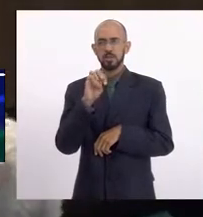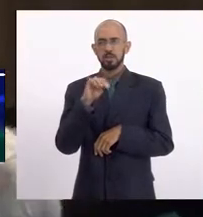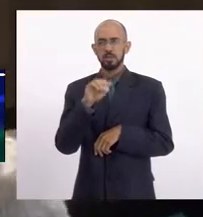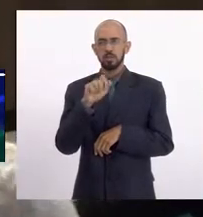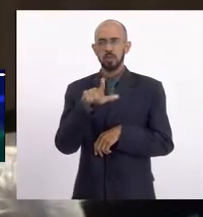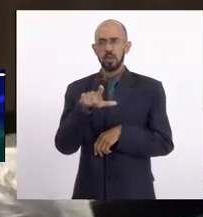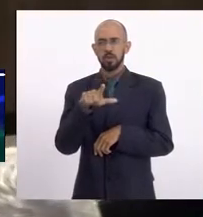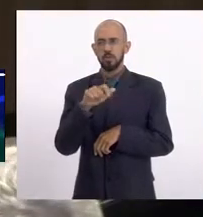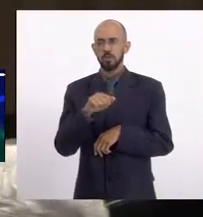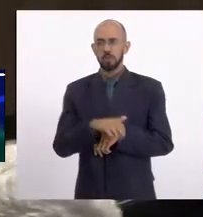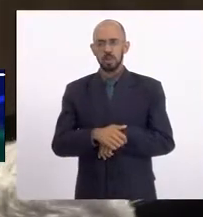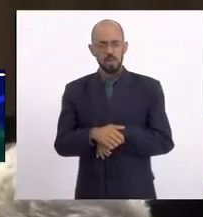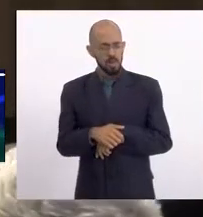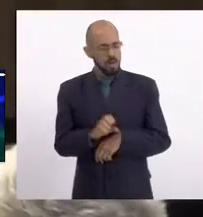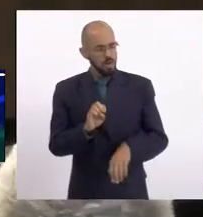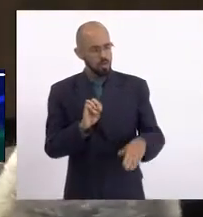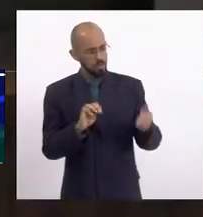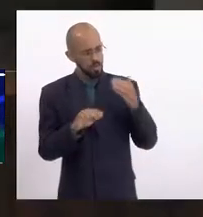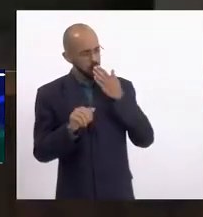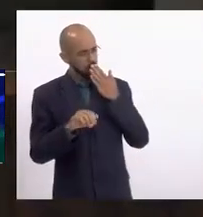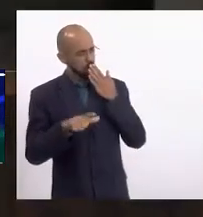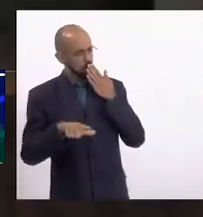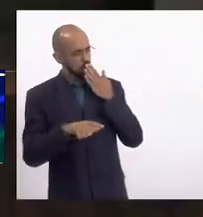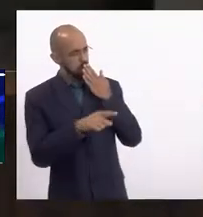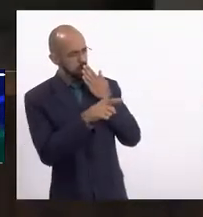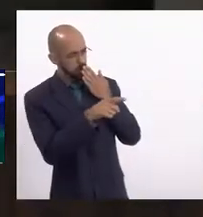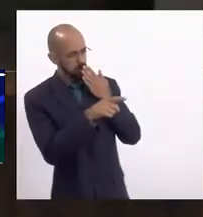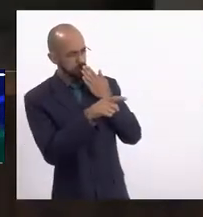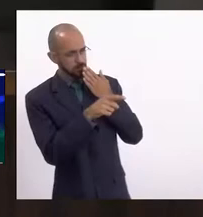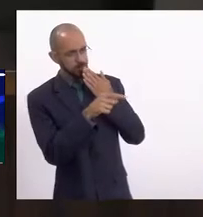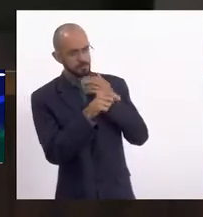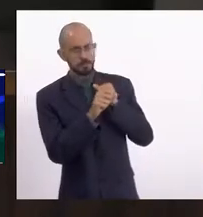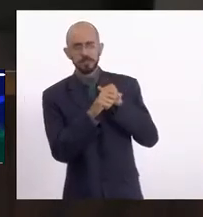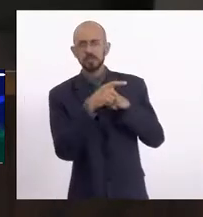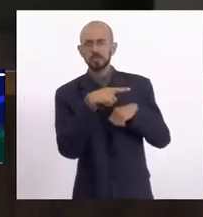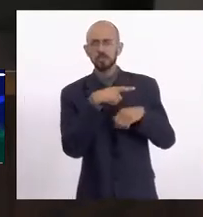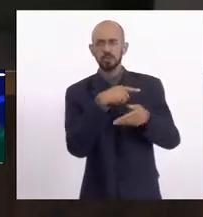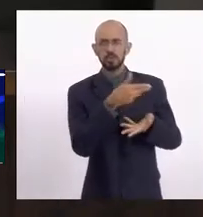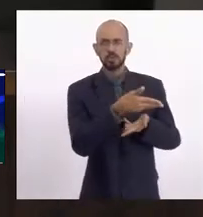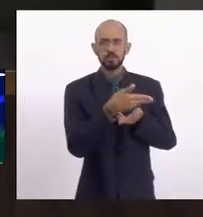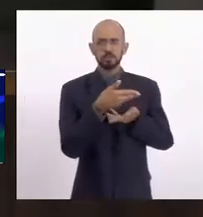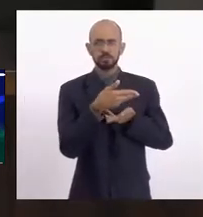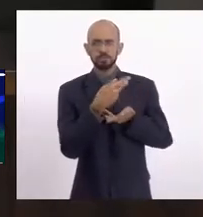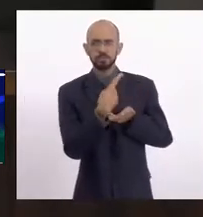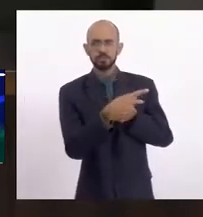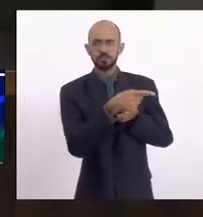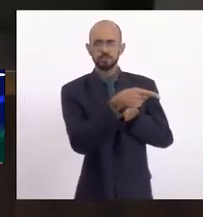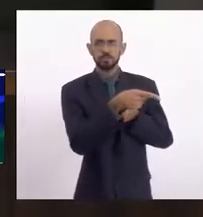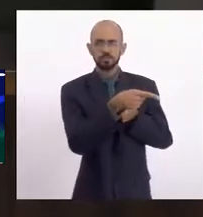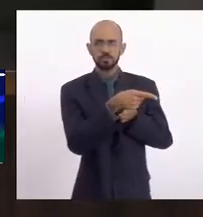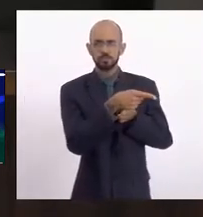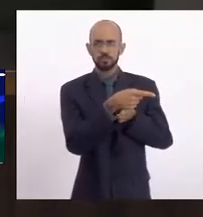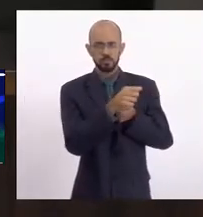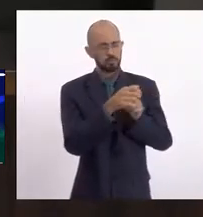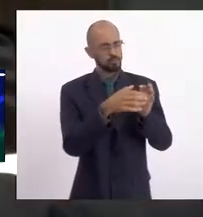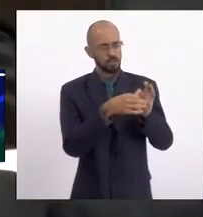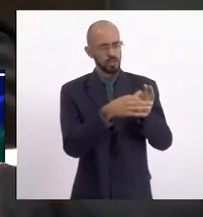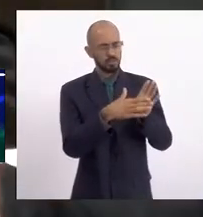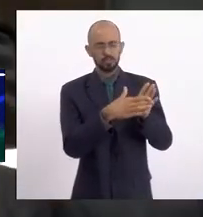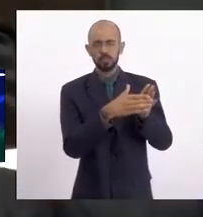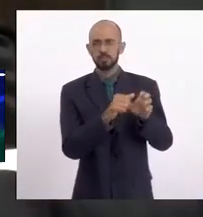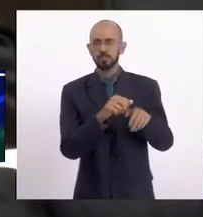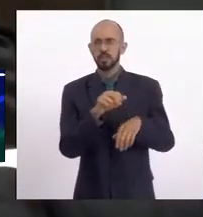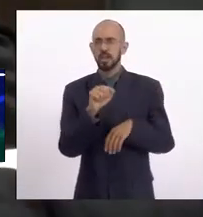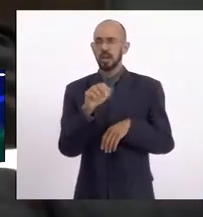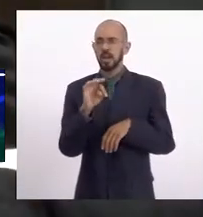Samuel Silva se tiver algum convidado querendo voltar é que fica à disposição Deputado